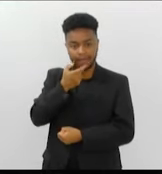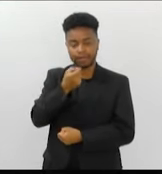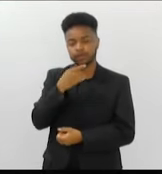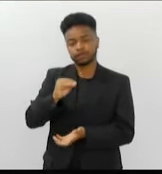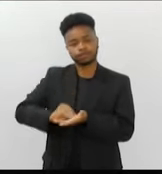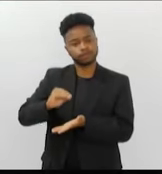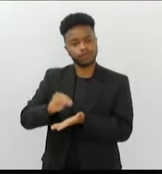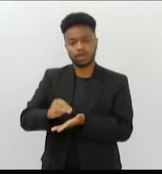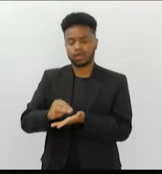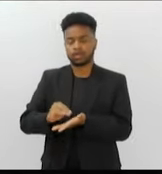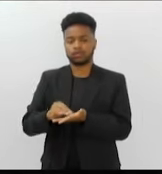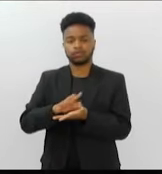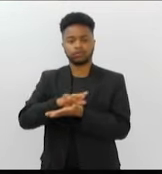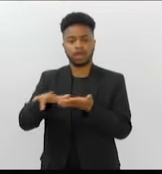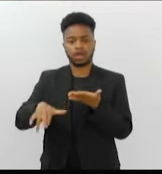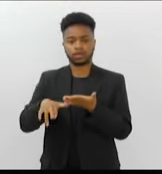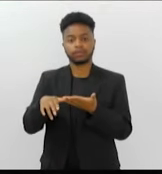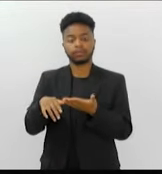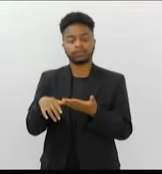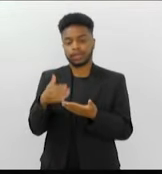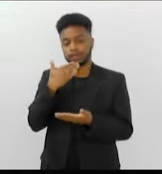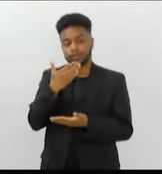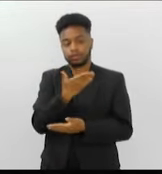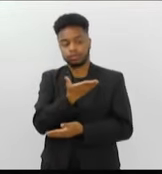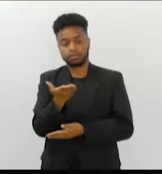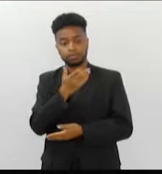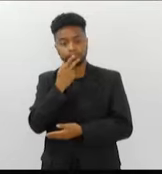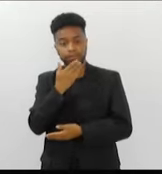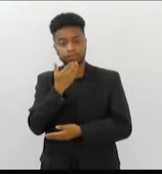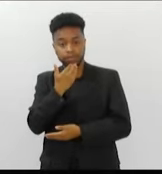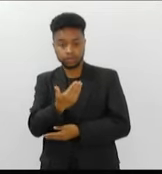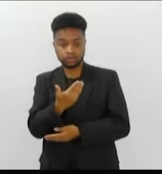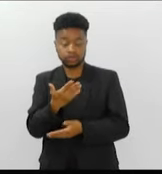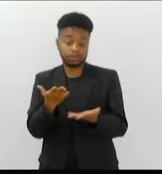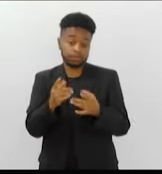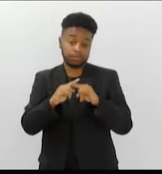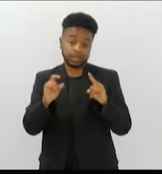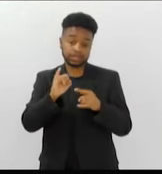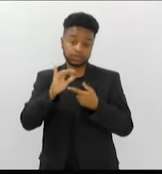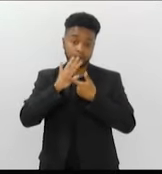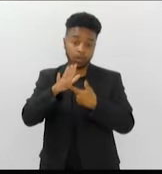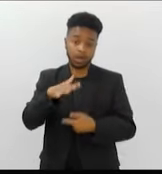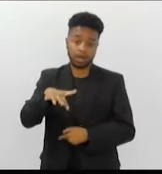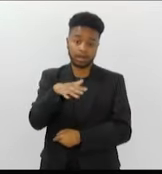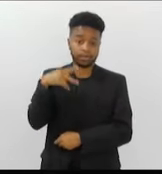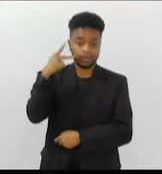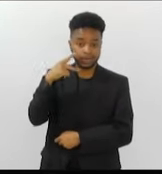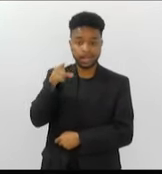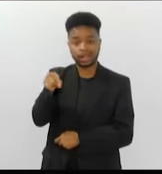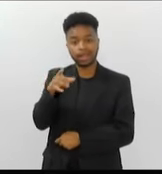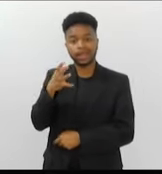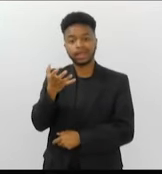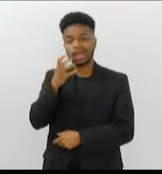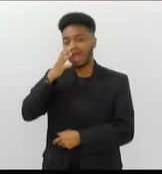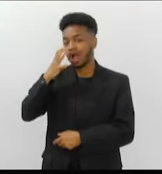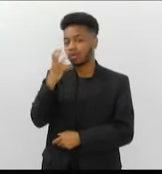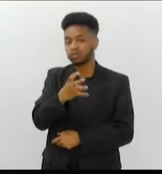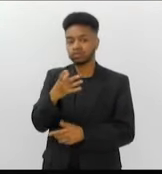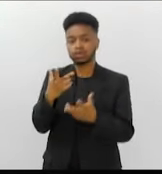vários depoimentos de pessoas cobrando. E quando se leva para a esfera política, eles querem acusar, como responderam